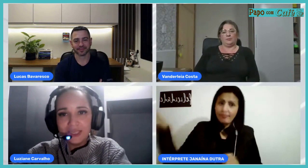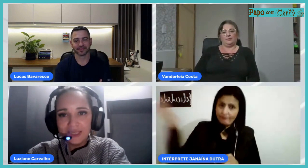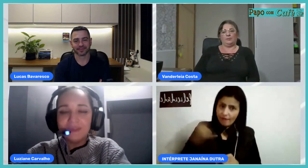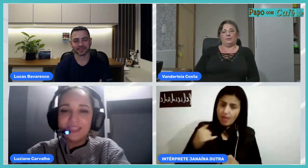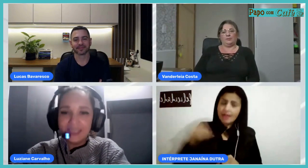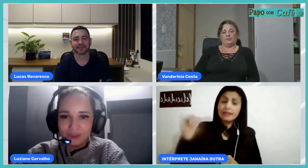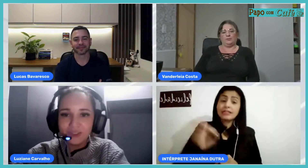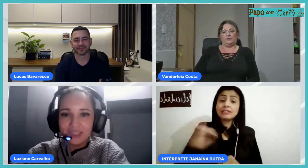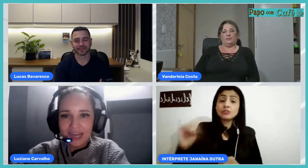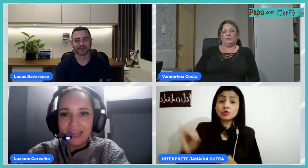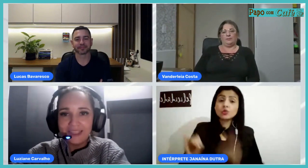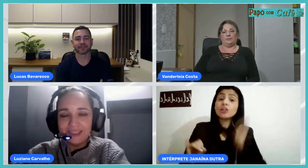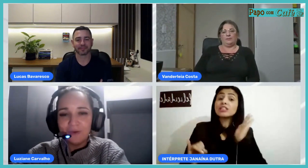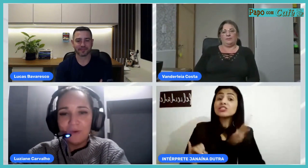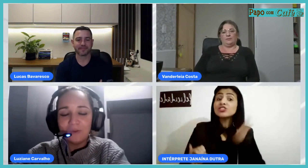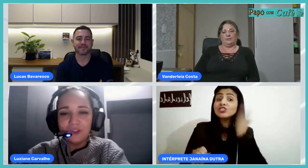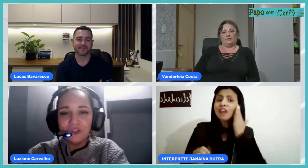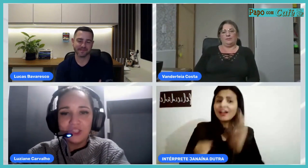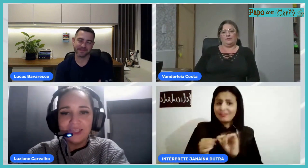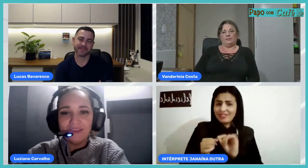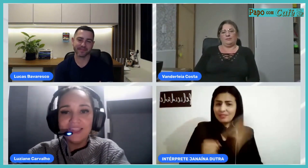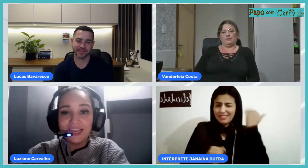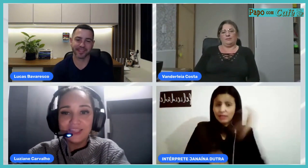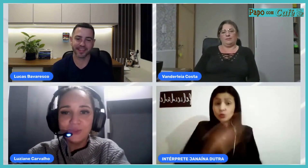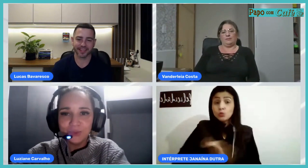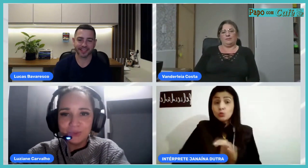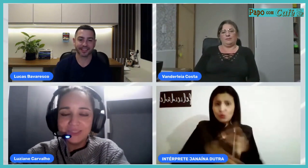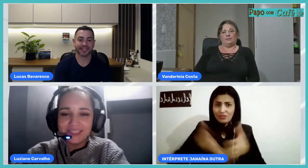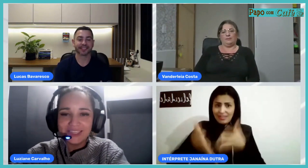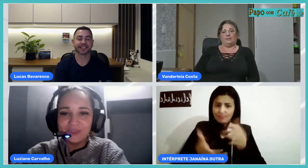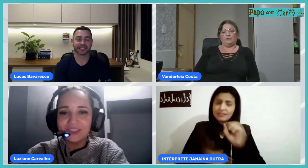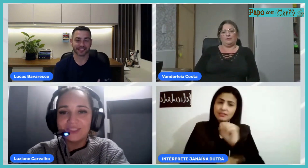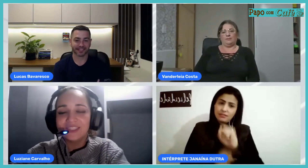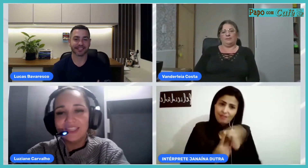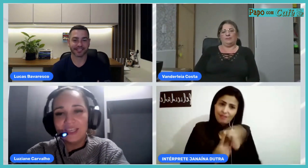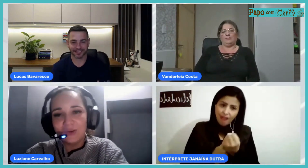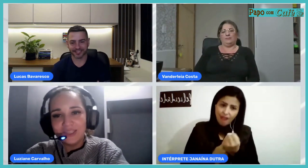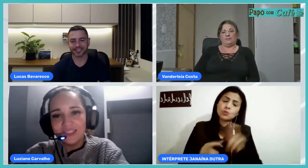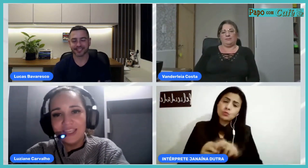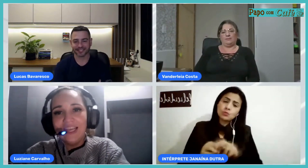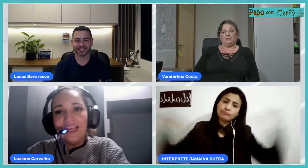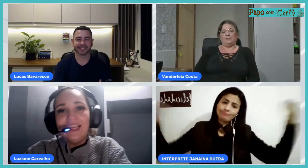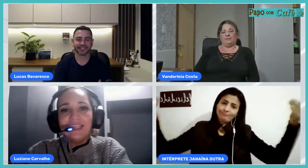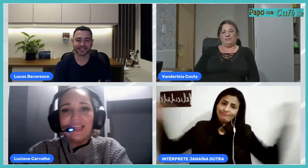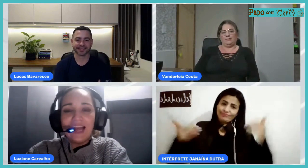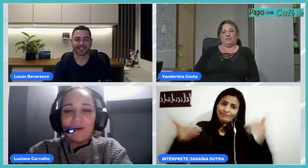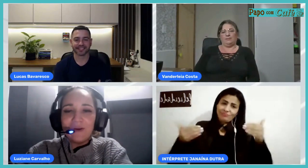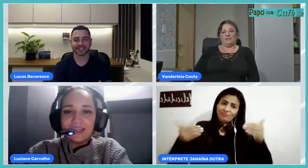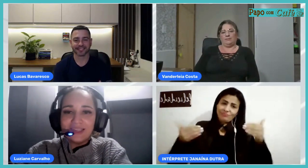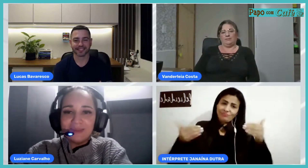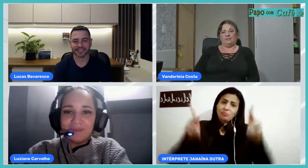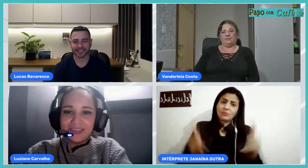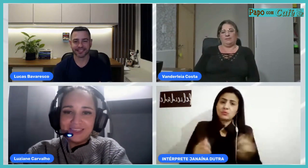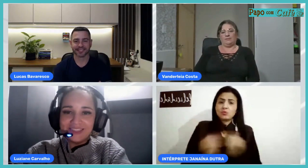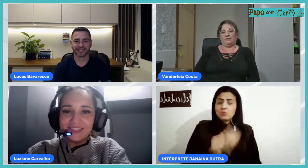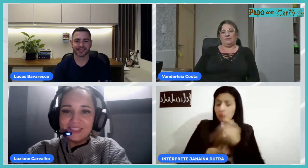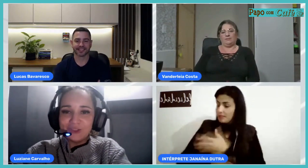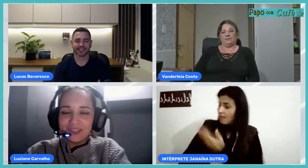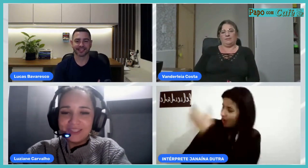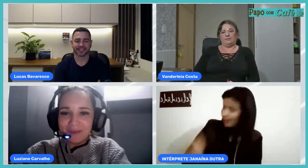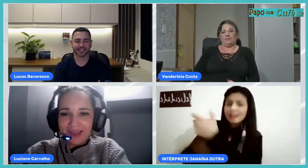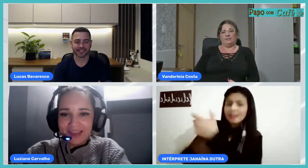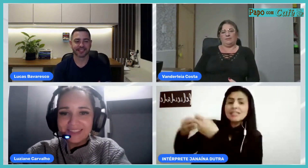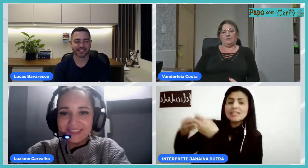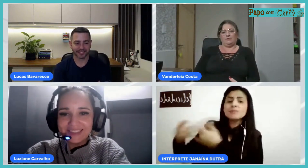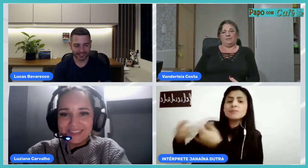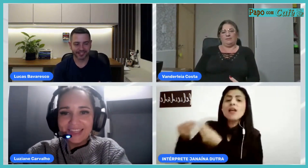curso de Libras ali no Senac. Então, como a gente já teve 3 turmas, né, nos anos anteriores, tá agora as